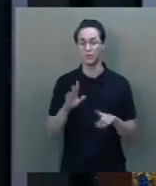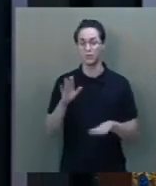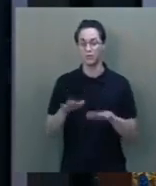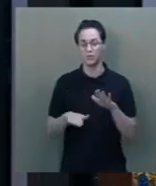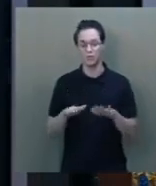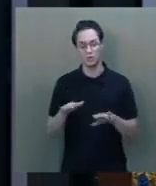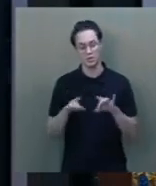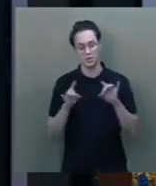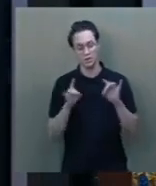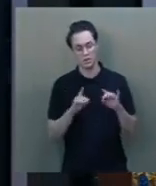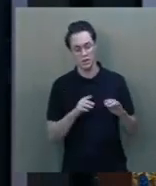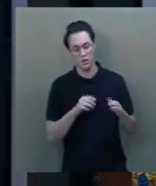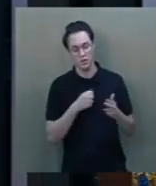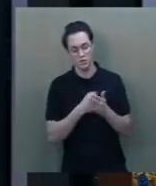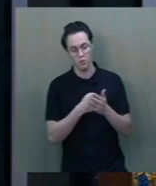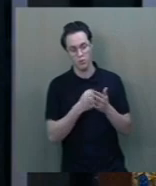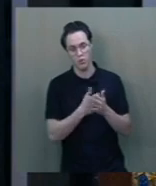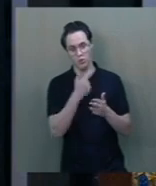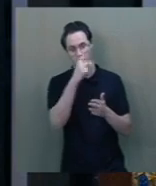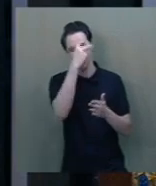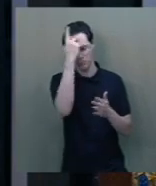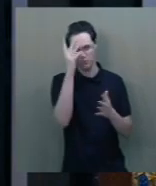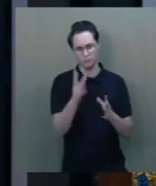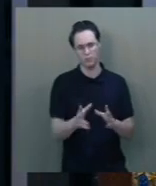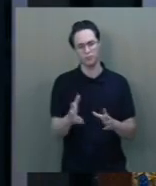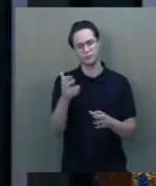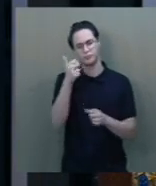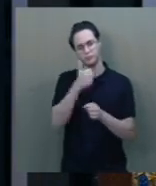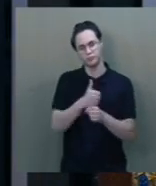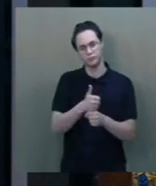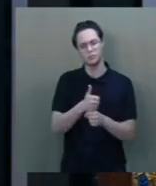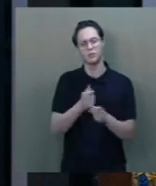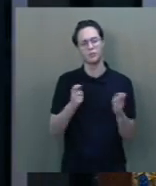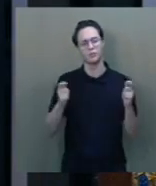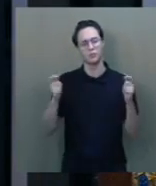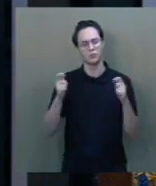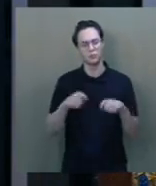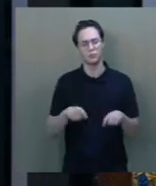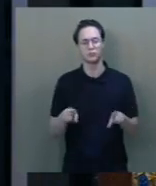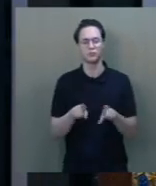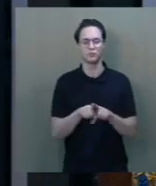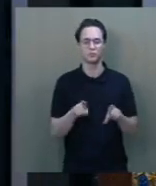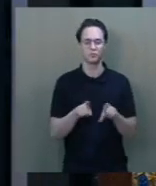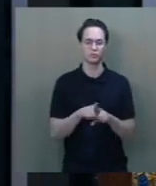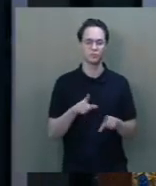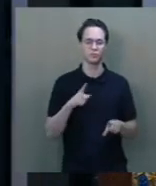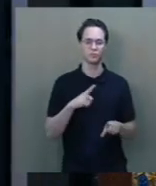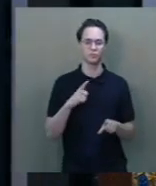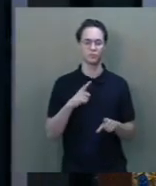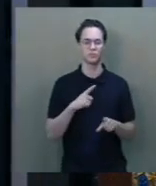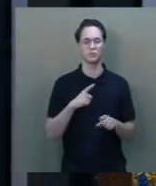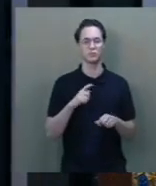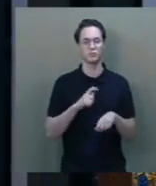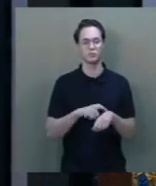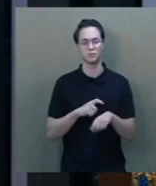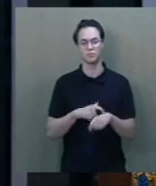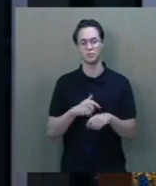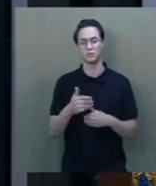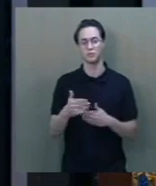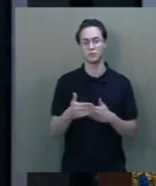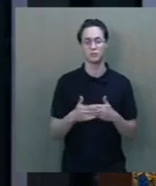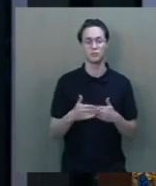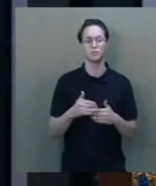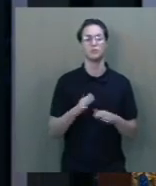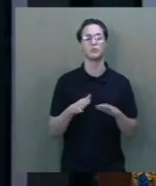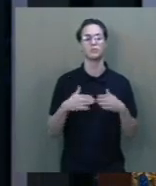outros colegas que venham atrás de você possam continuar e levar os louros, às vezes por um período muito mais curto.